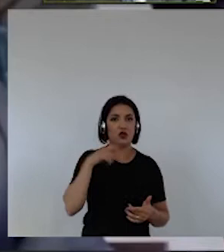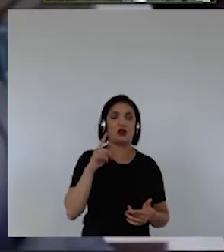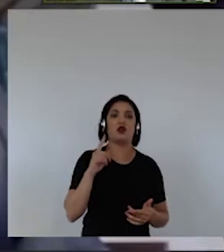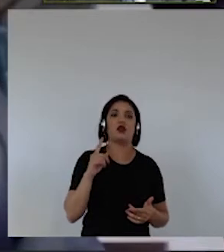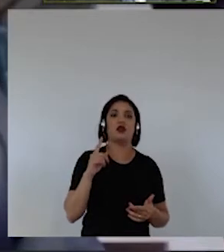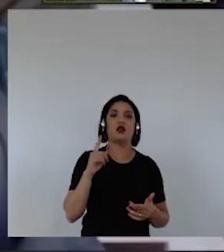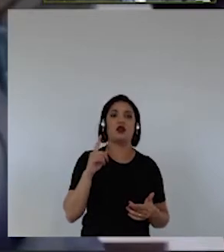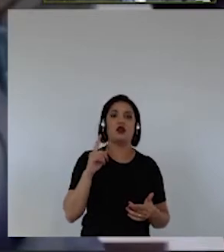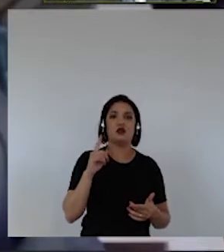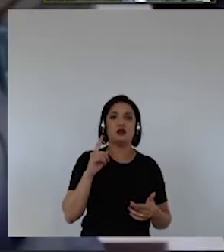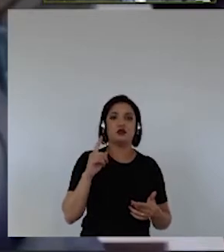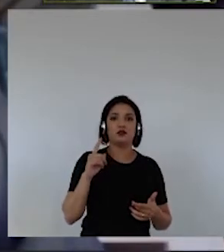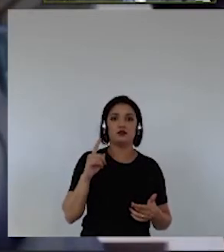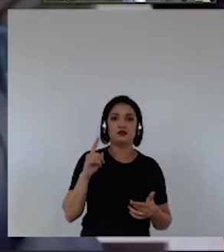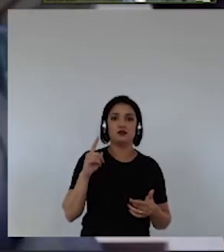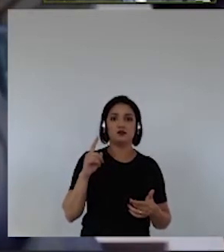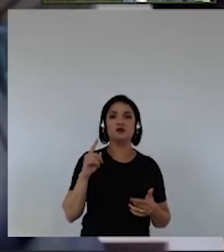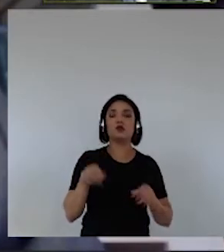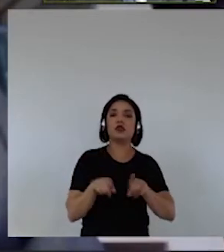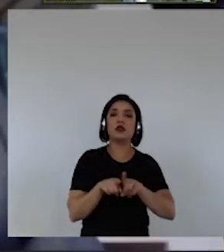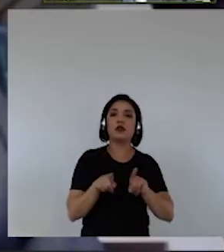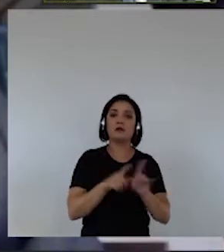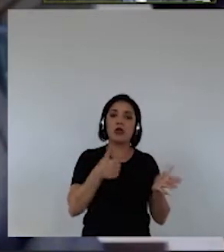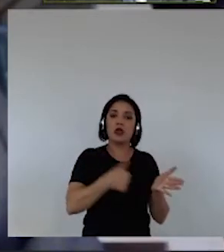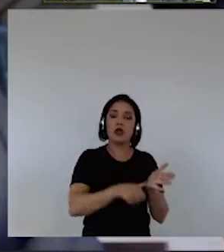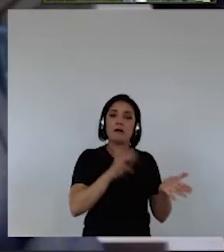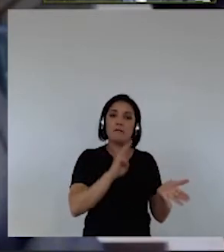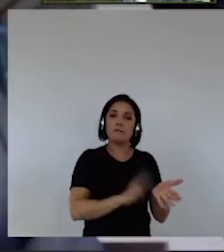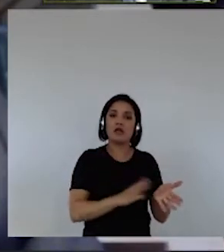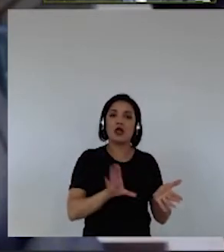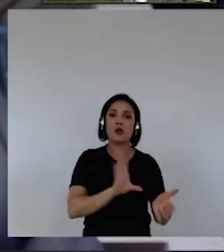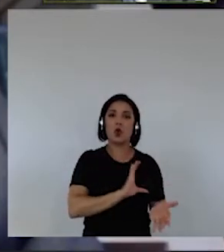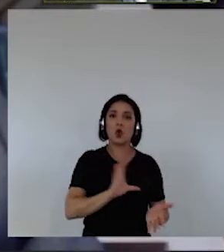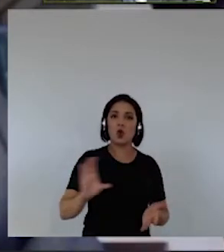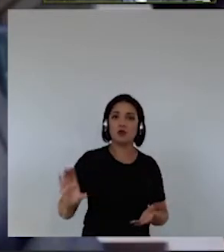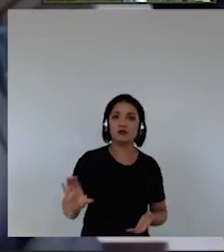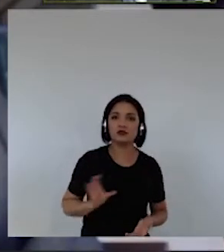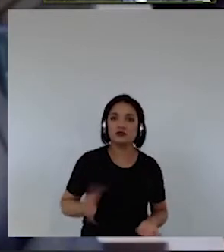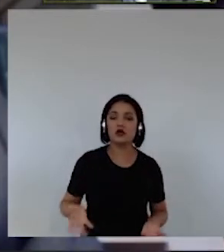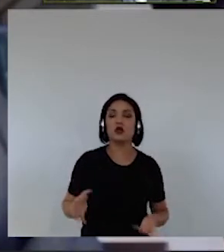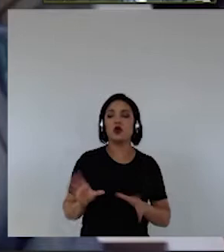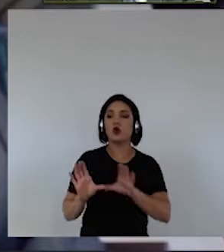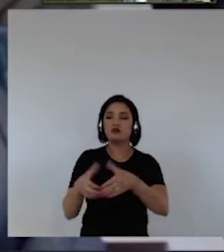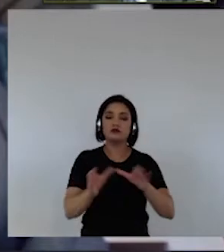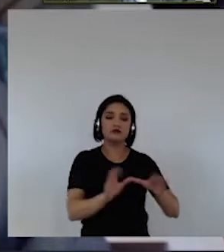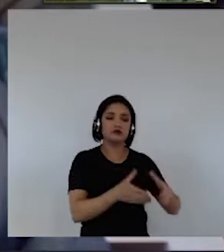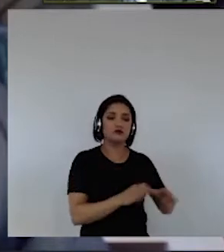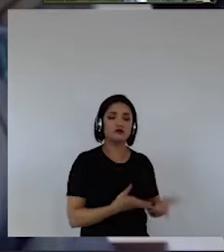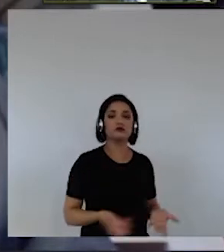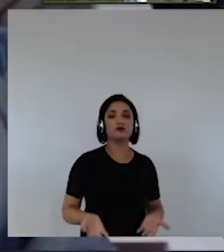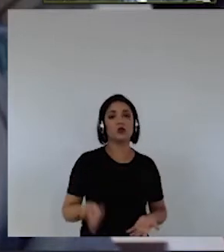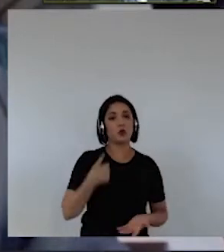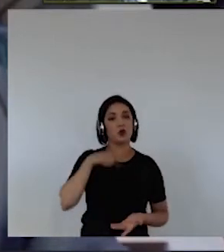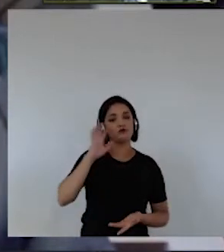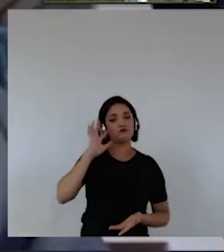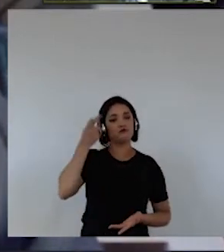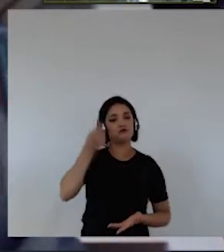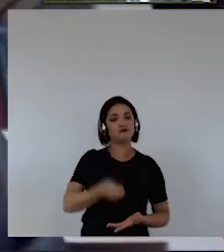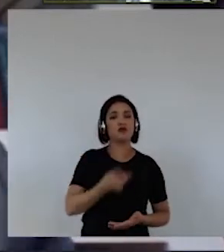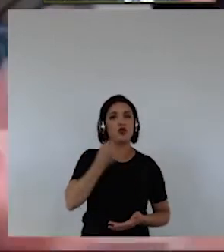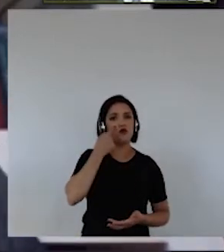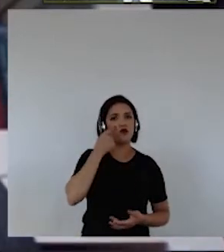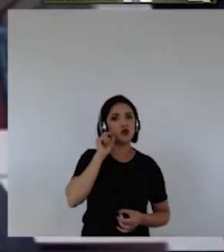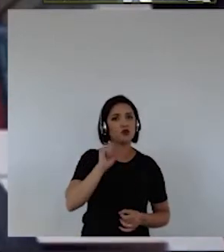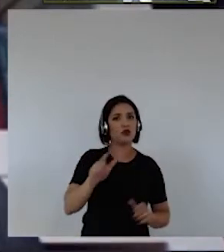sou, como membro de comissões de arbitragem, como árbitro, o que eu vejo é que a